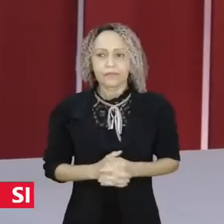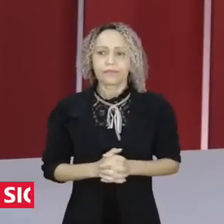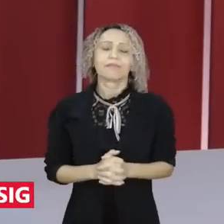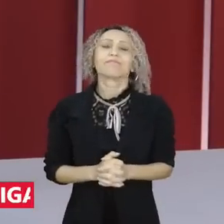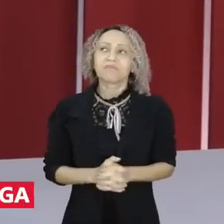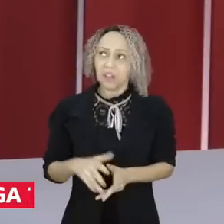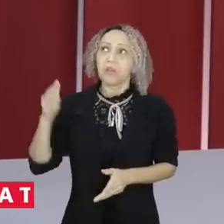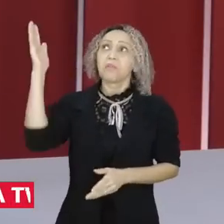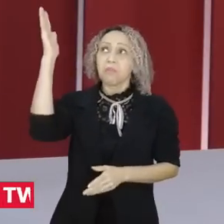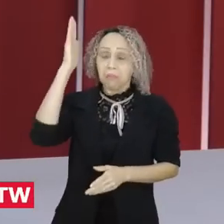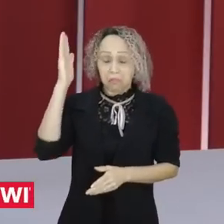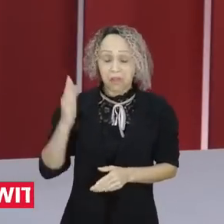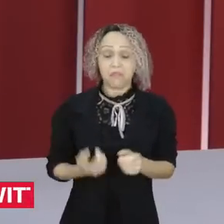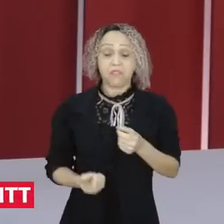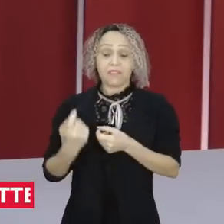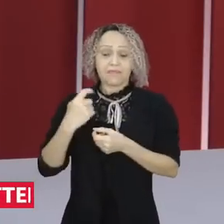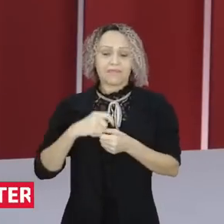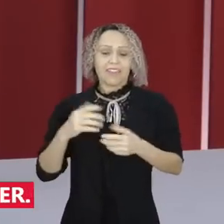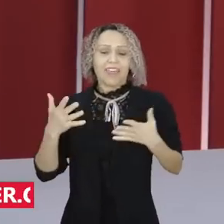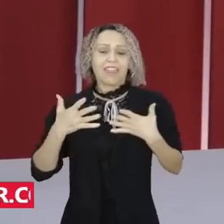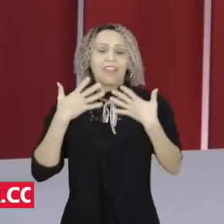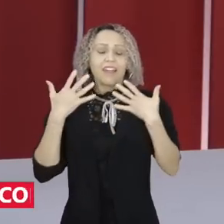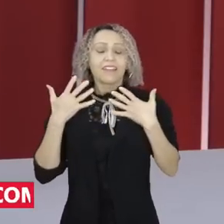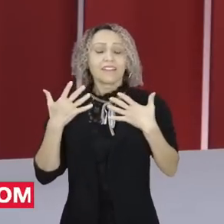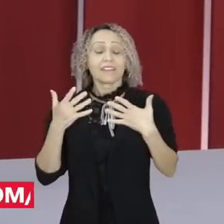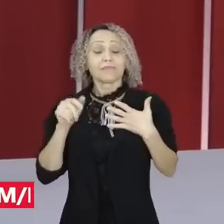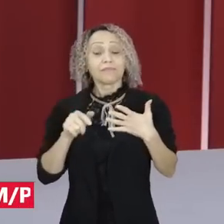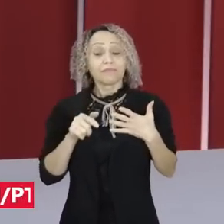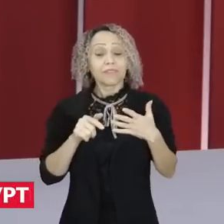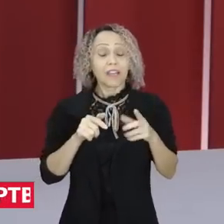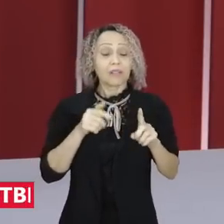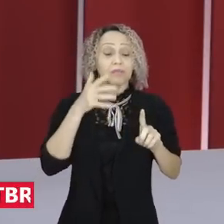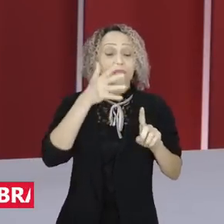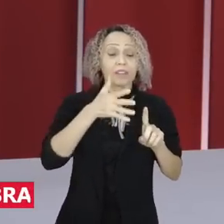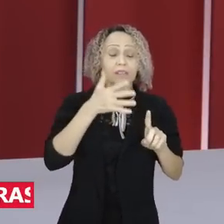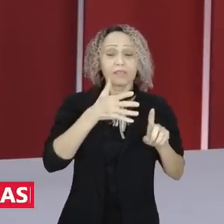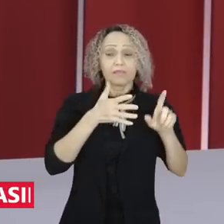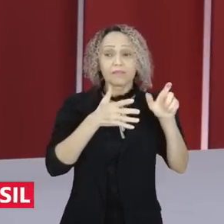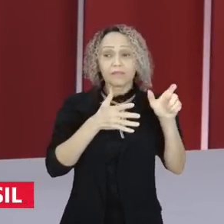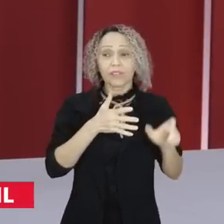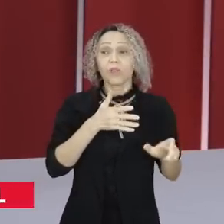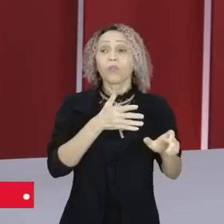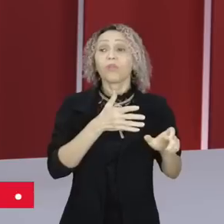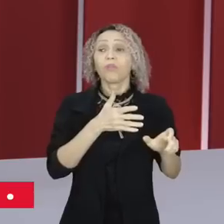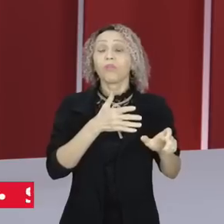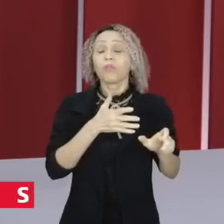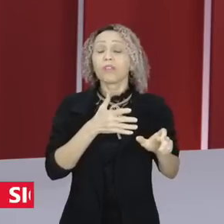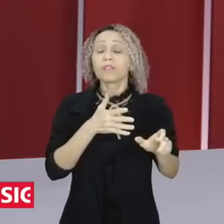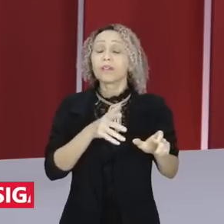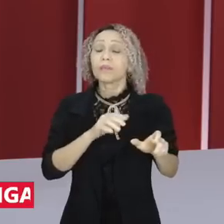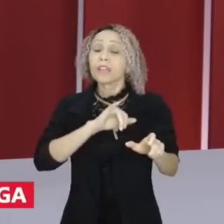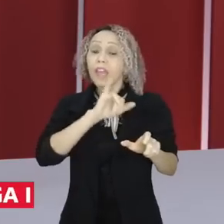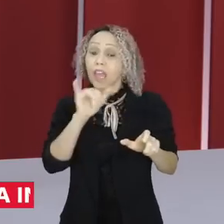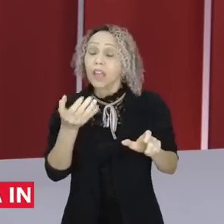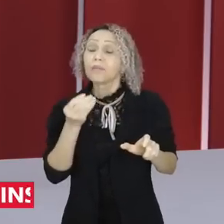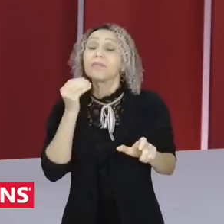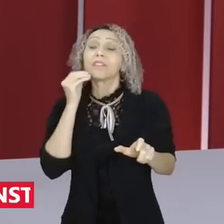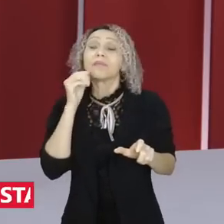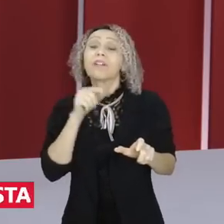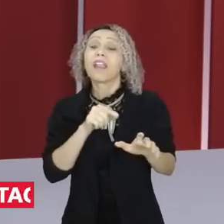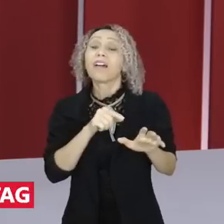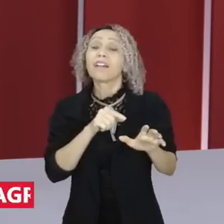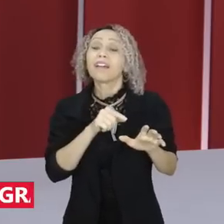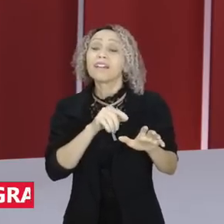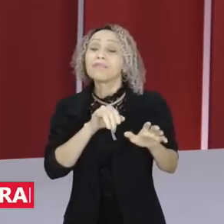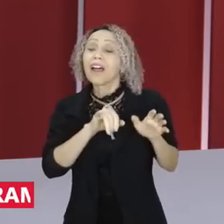Vai sim. Durante essa fala ainda e durante o encerramento desses trabalhos, né, o presidente Lula aproveitou para anunciar